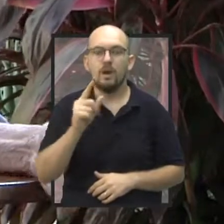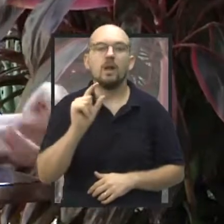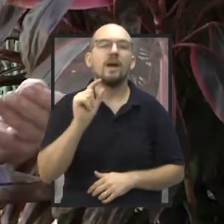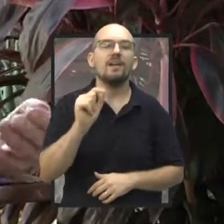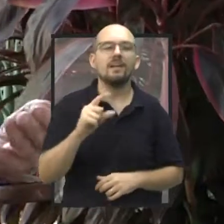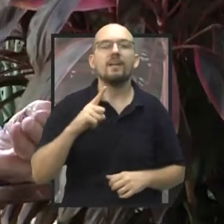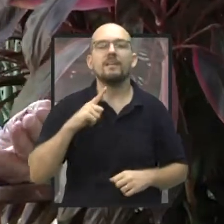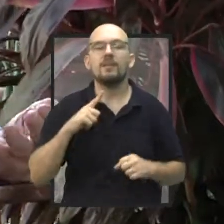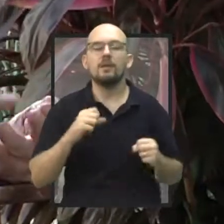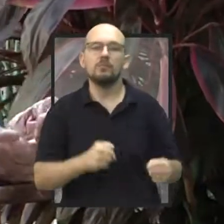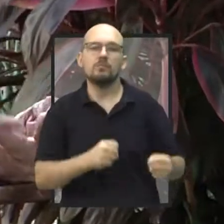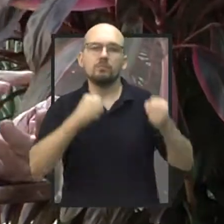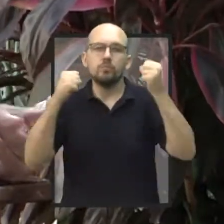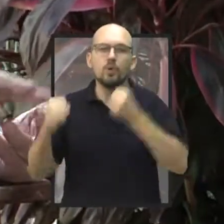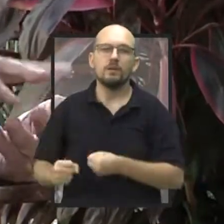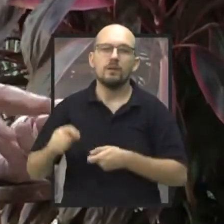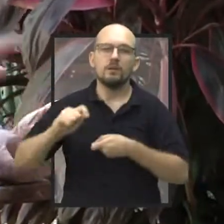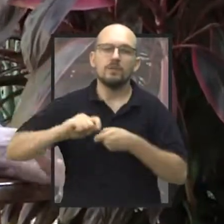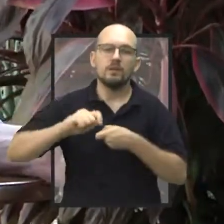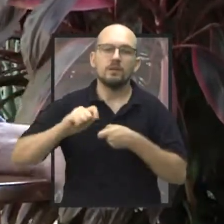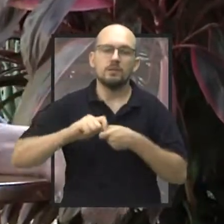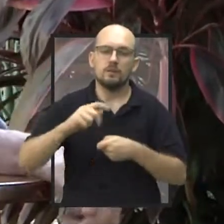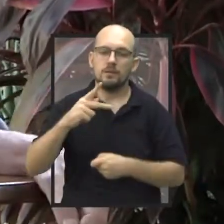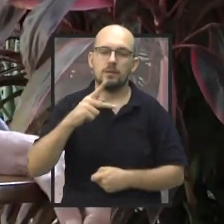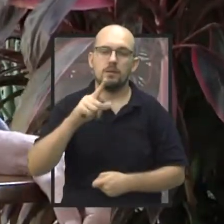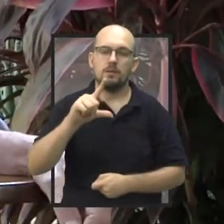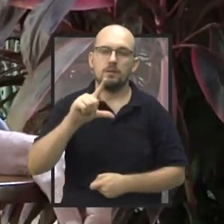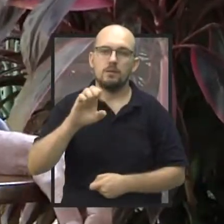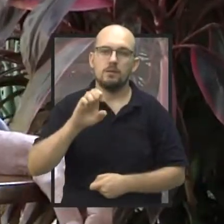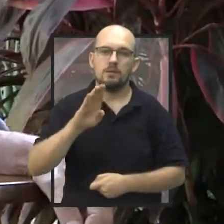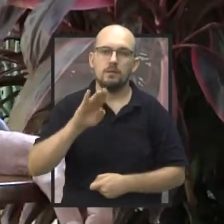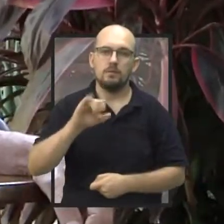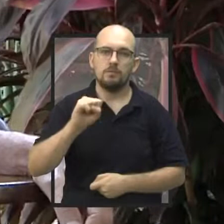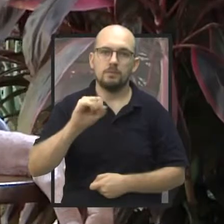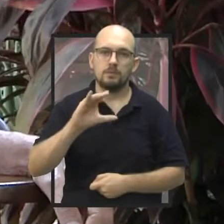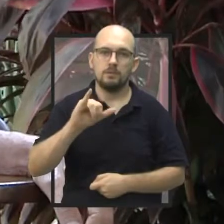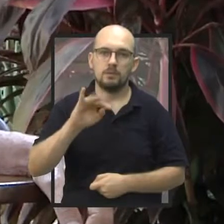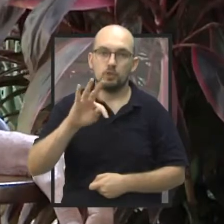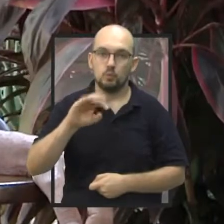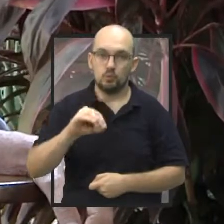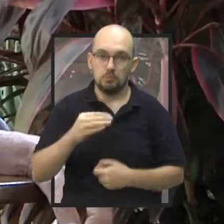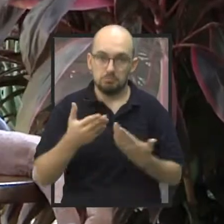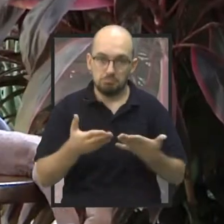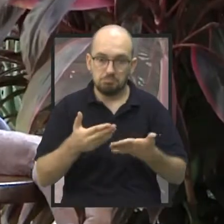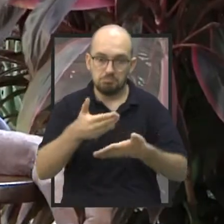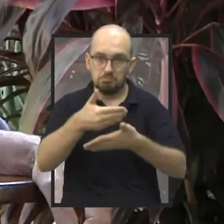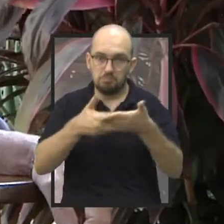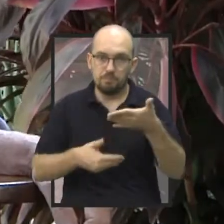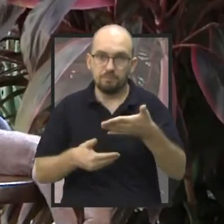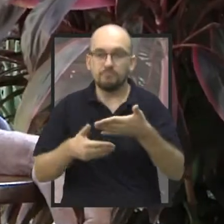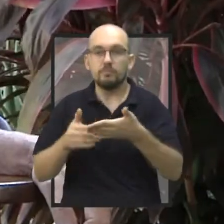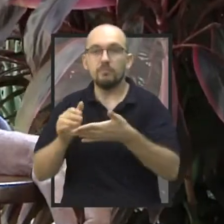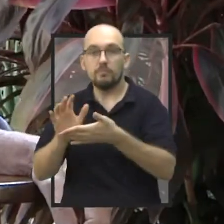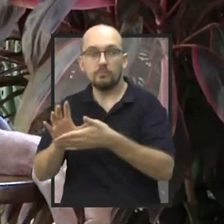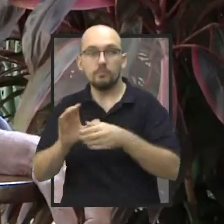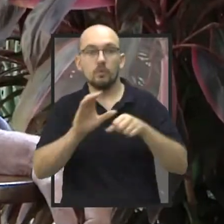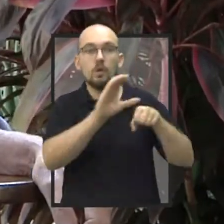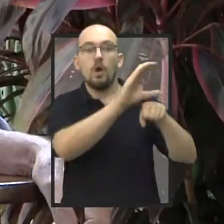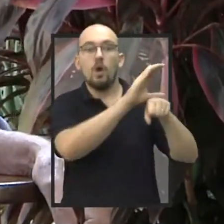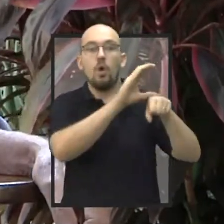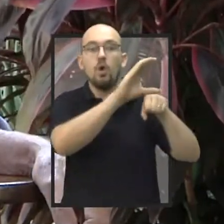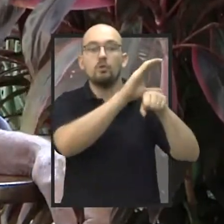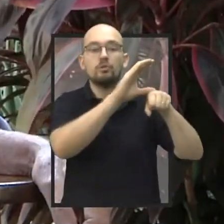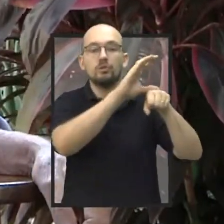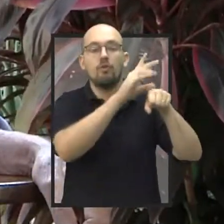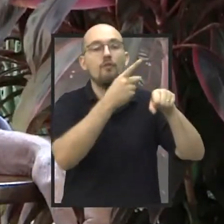poderes para fazer plebiscito, etc., etc., no município. Mas a Constituição diz